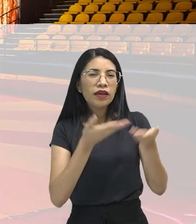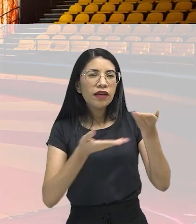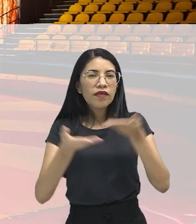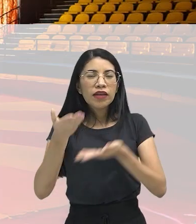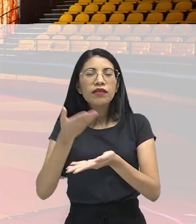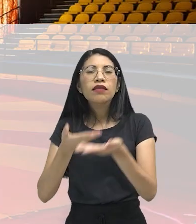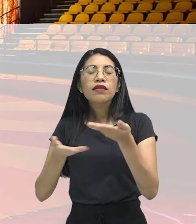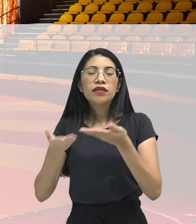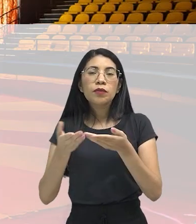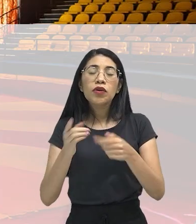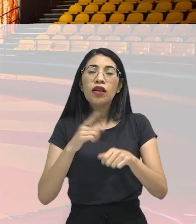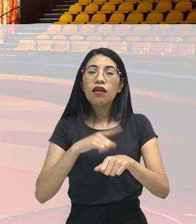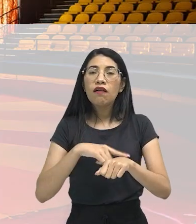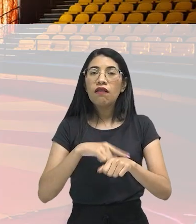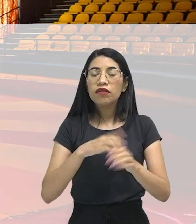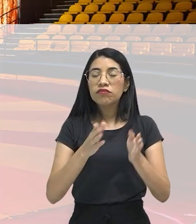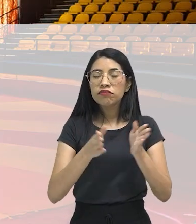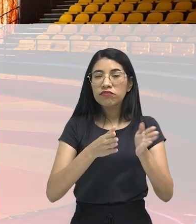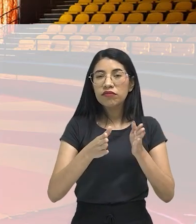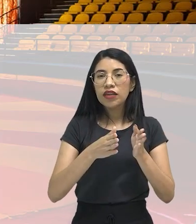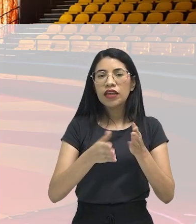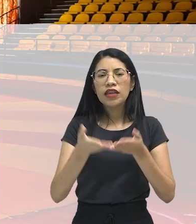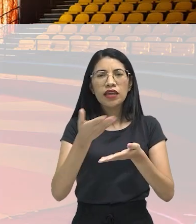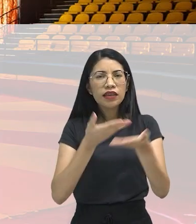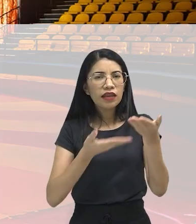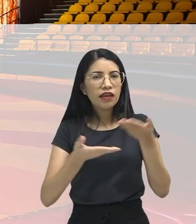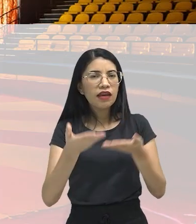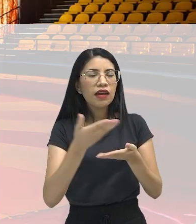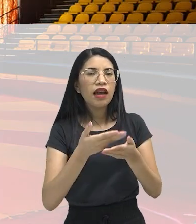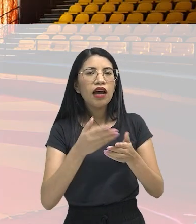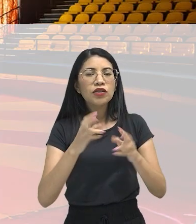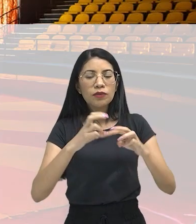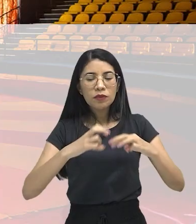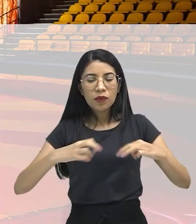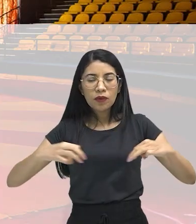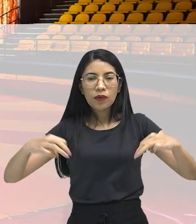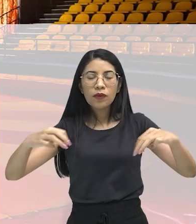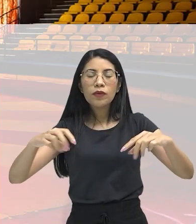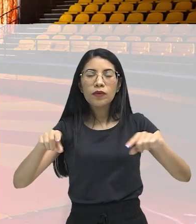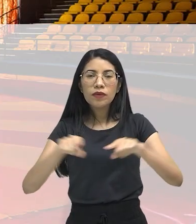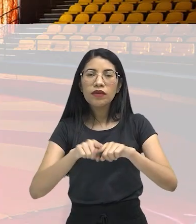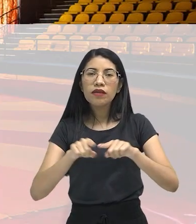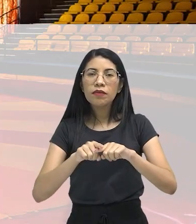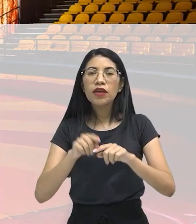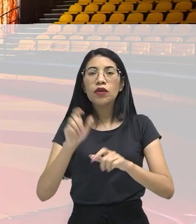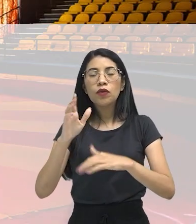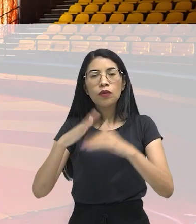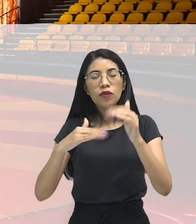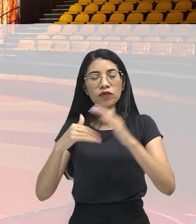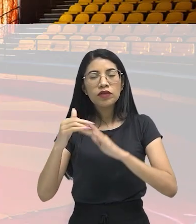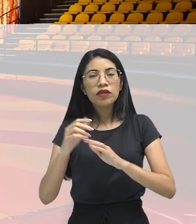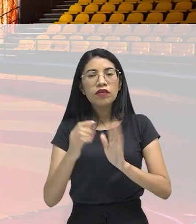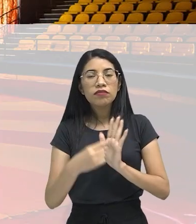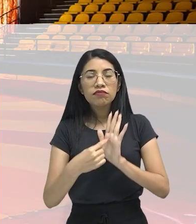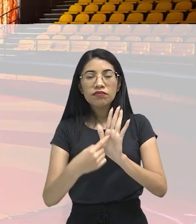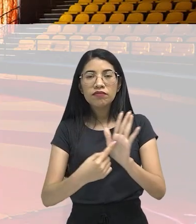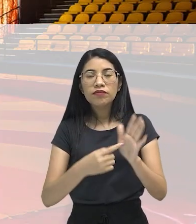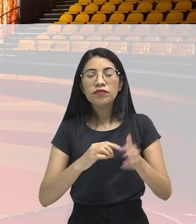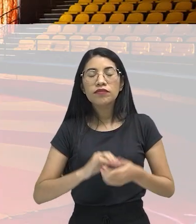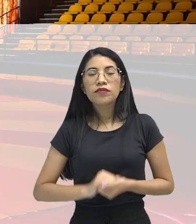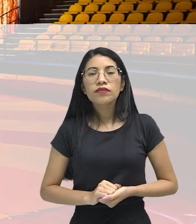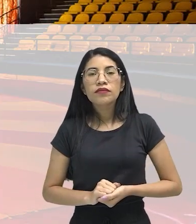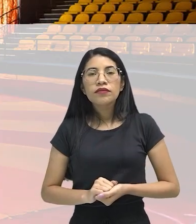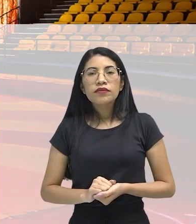esse é o momento onde ele tem uma maior interação entre público e o profissional que está ali se apresentando no